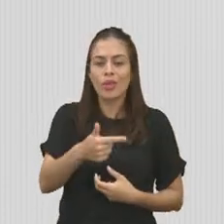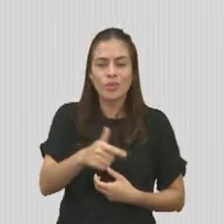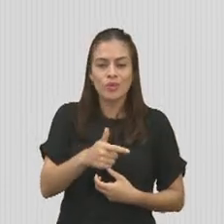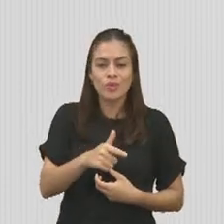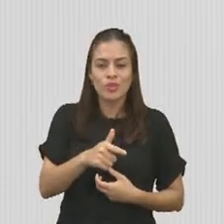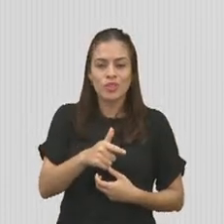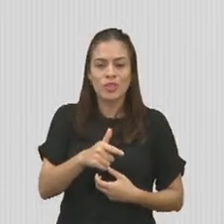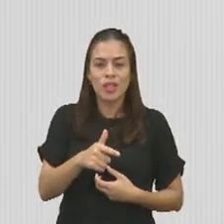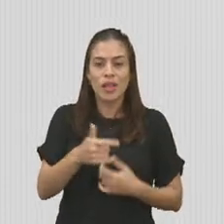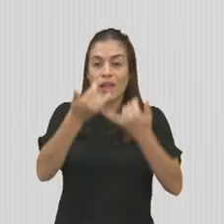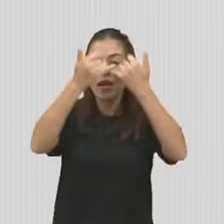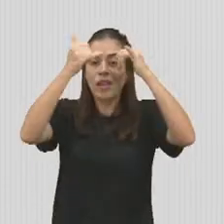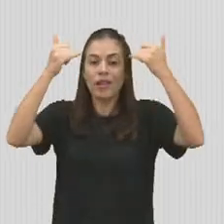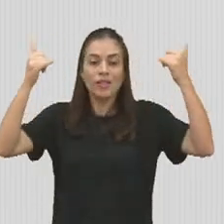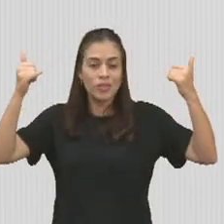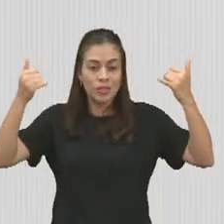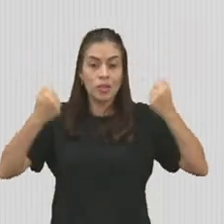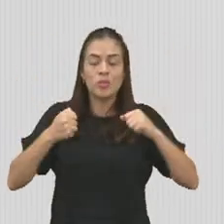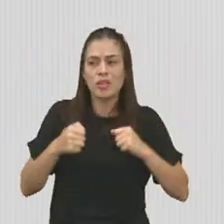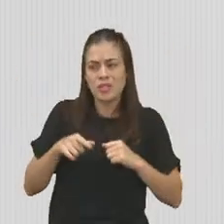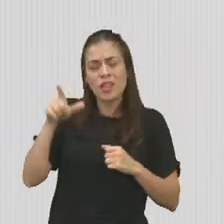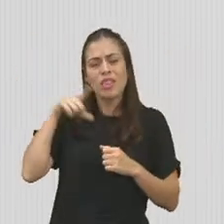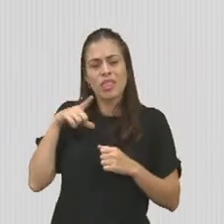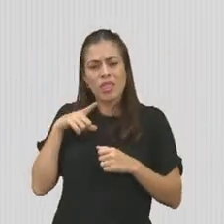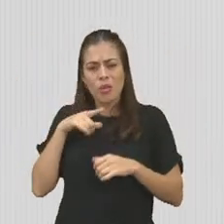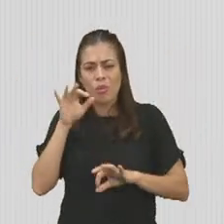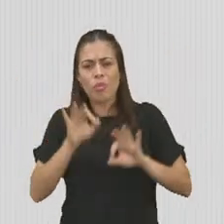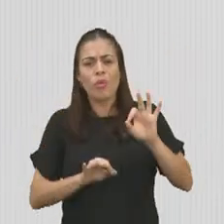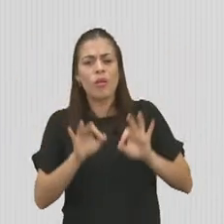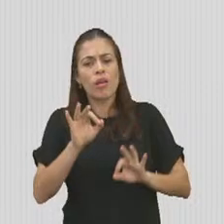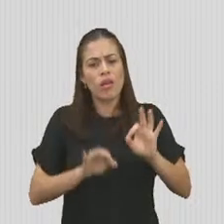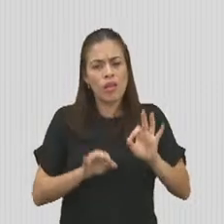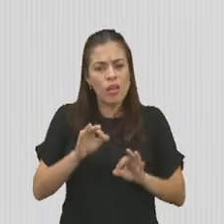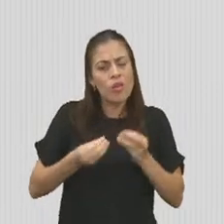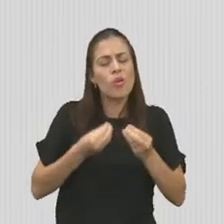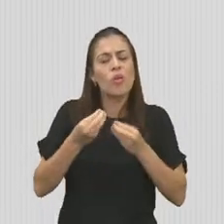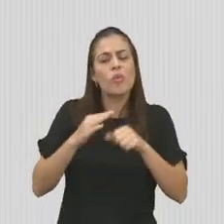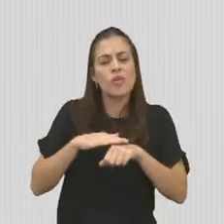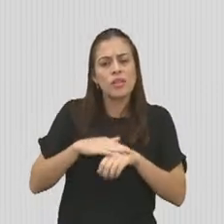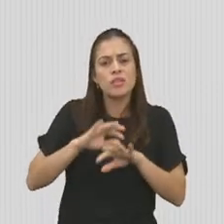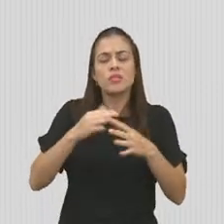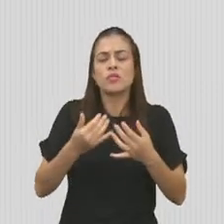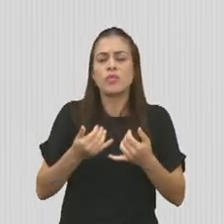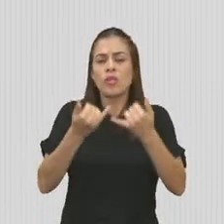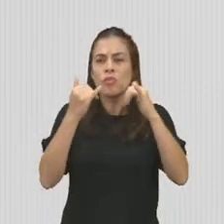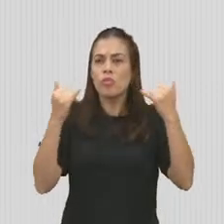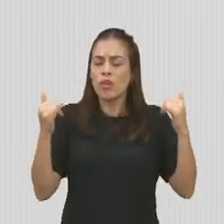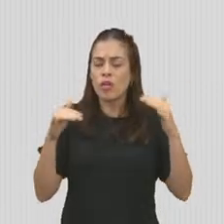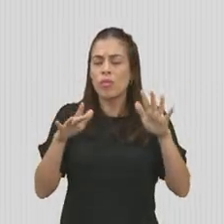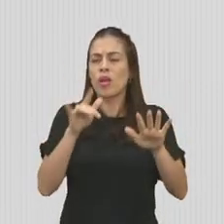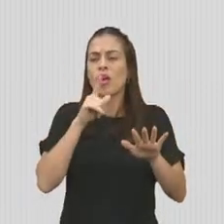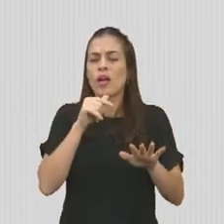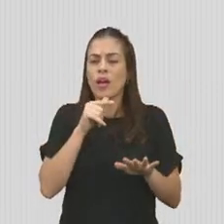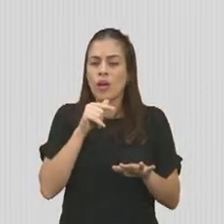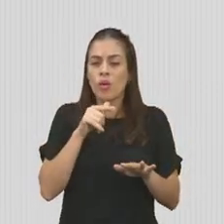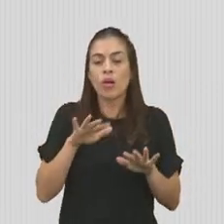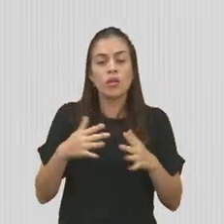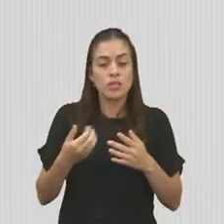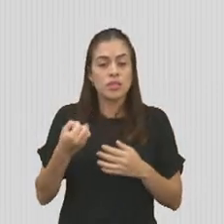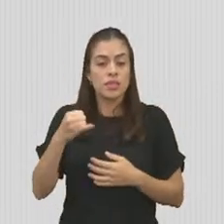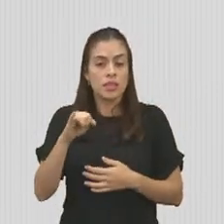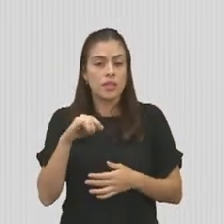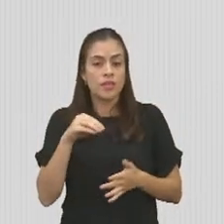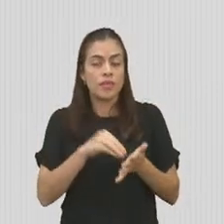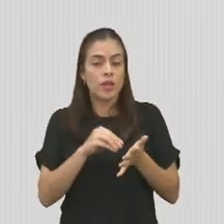A gente precisa começar a ter um plano de contingência aqui em Jacareí para garantir o fornecimento de serviços essenciais como água, por exemplo, nos casos de falta de